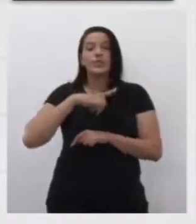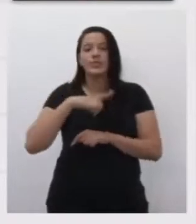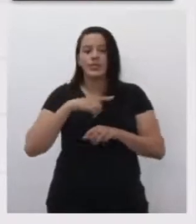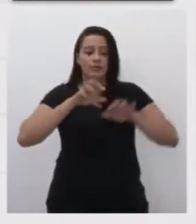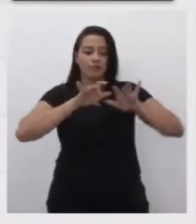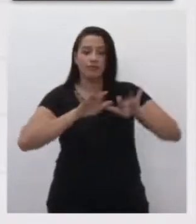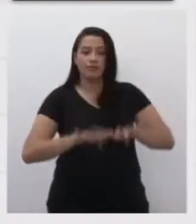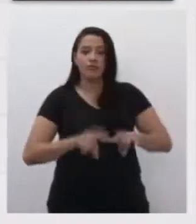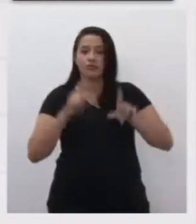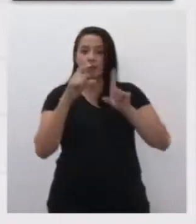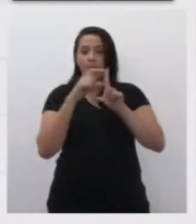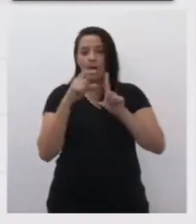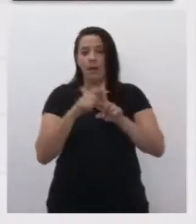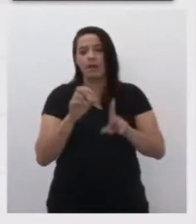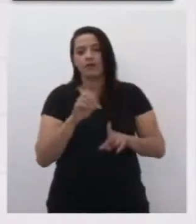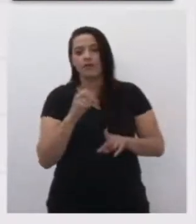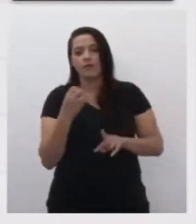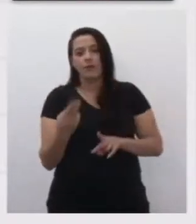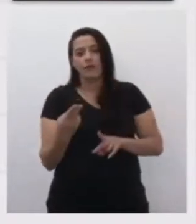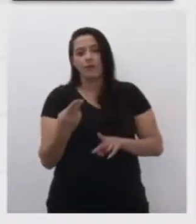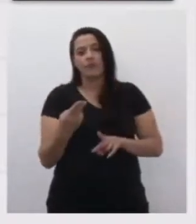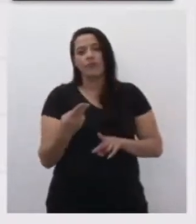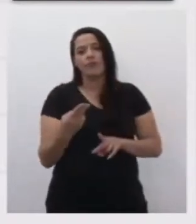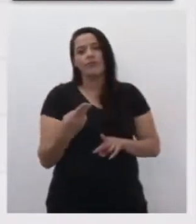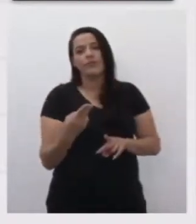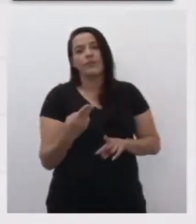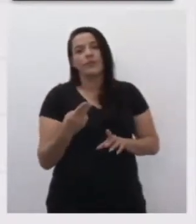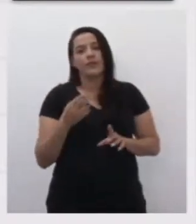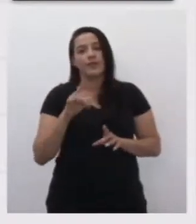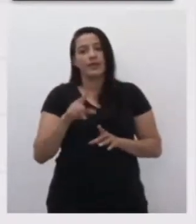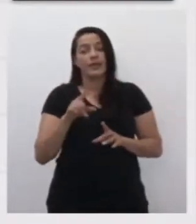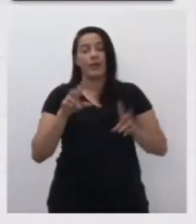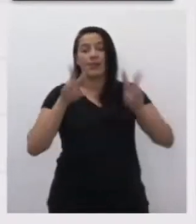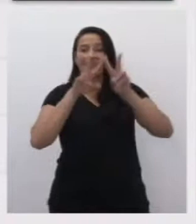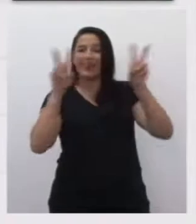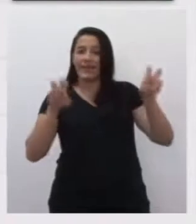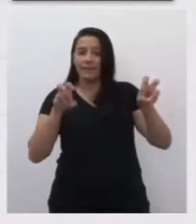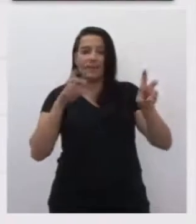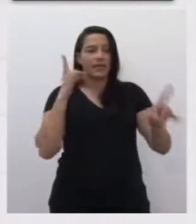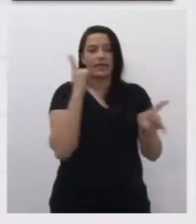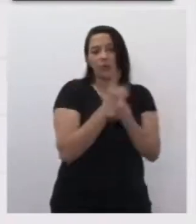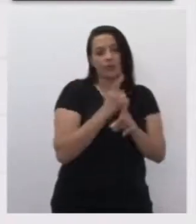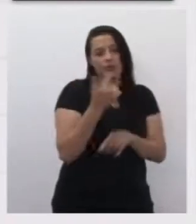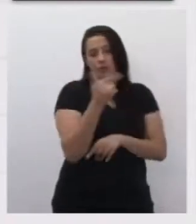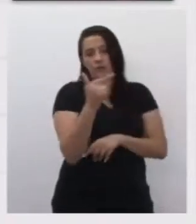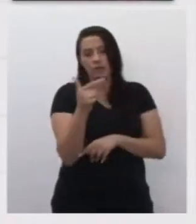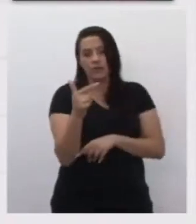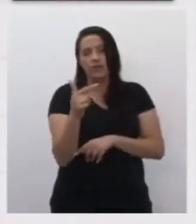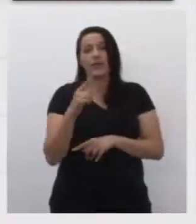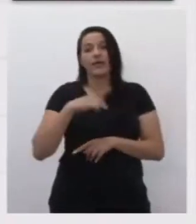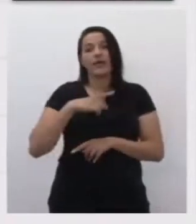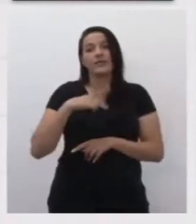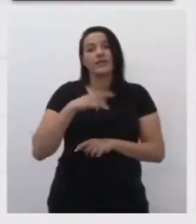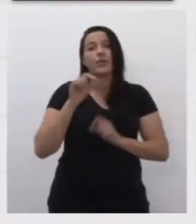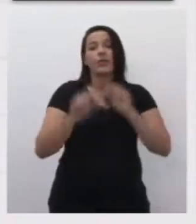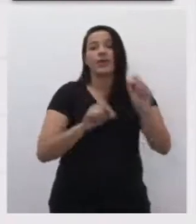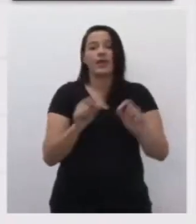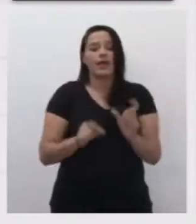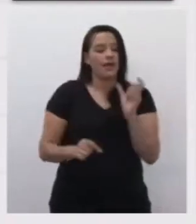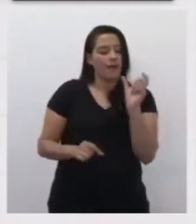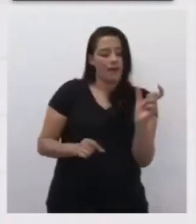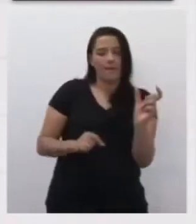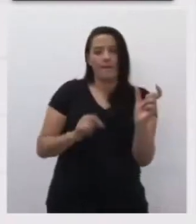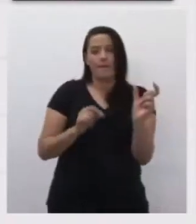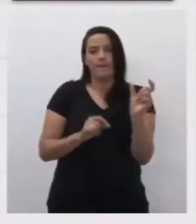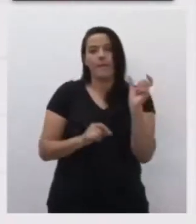não encontre, porque esse é uma parte da plataforma que a gente ainda está aprimorando bastante. Ela vai buscar sempre o chave, né, o